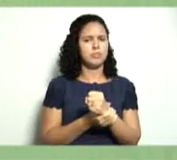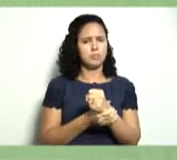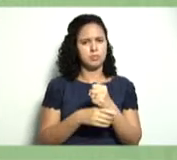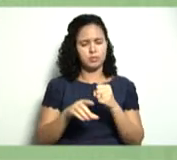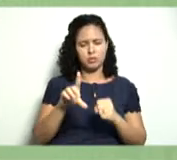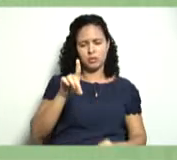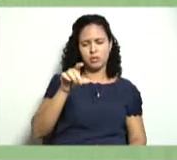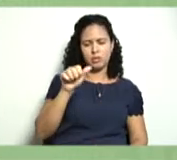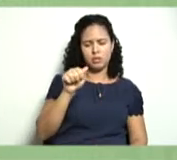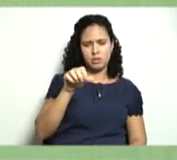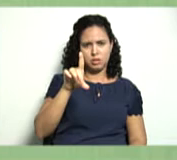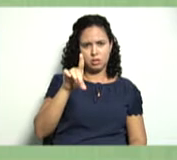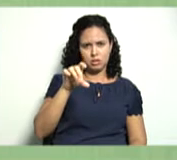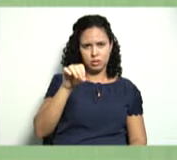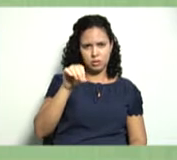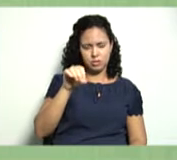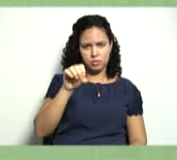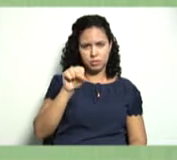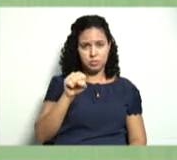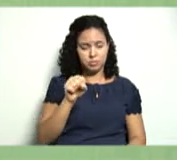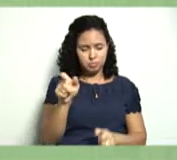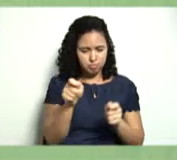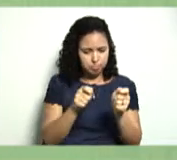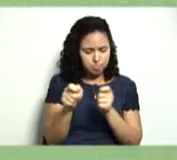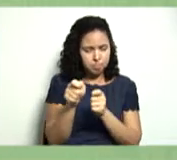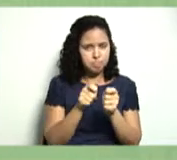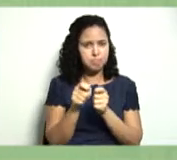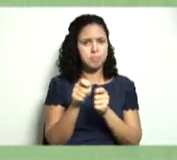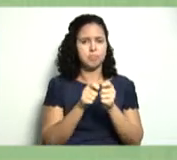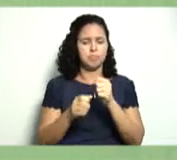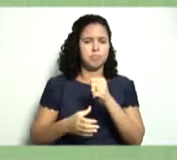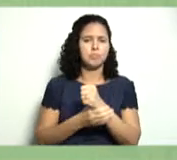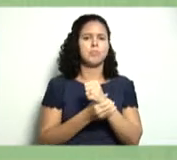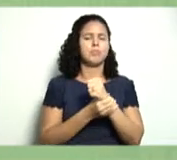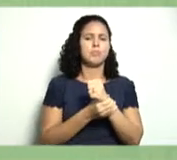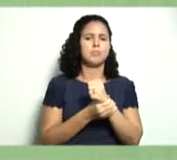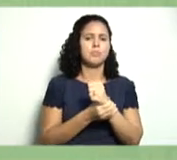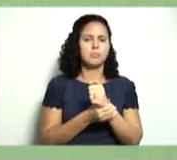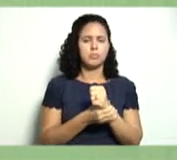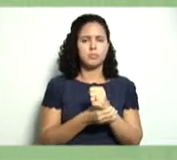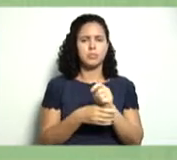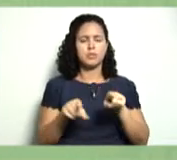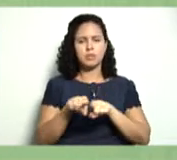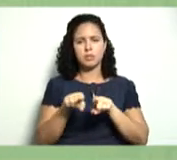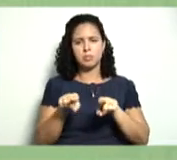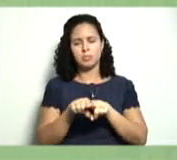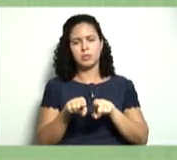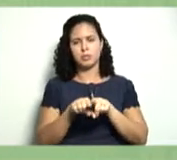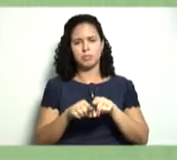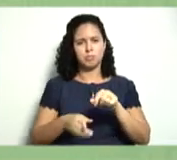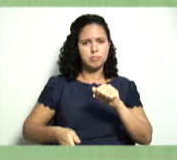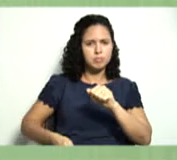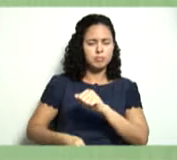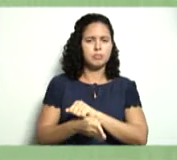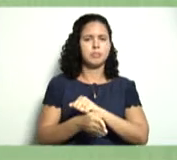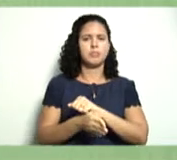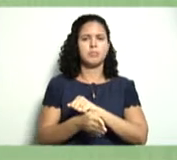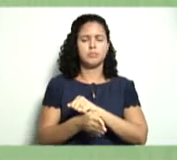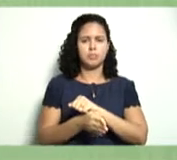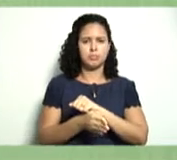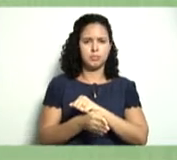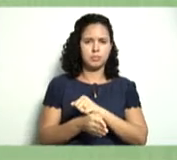controla o acesso mantém os dados seguros e fornece meios de acesso aos